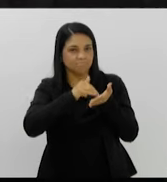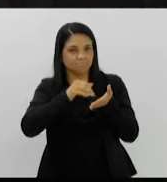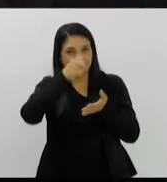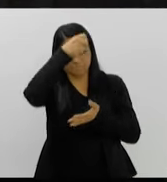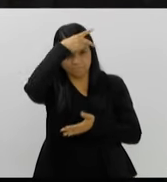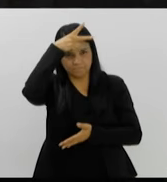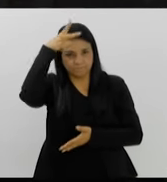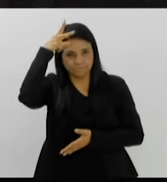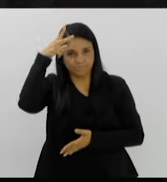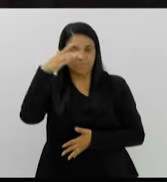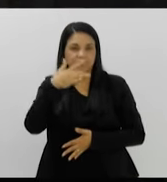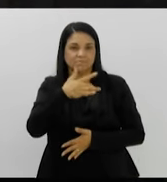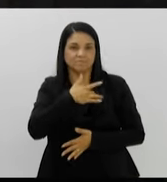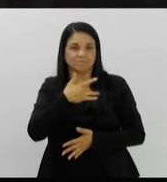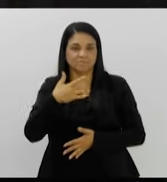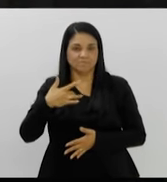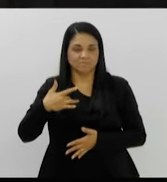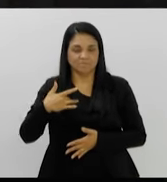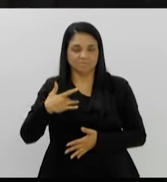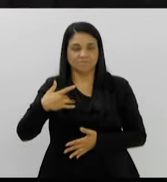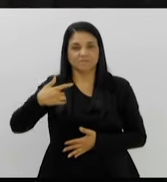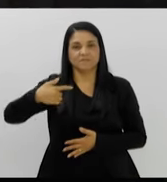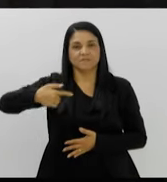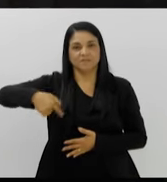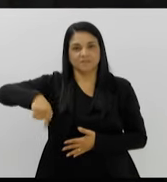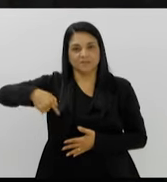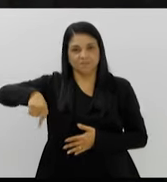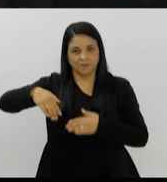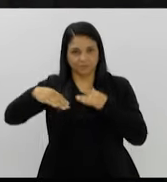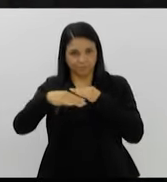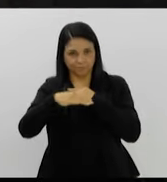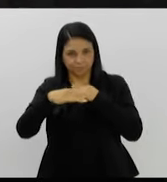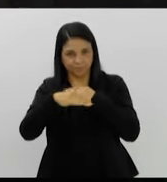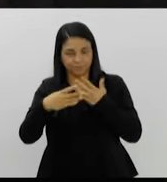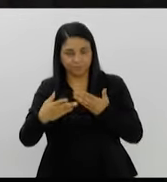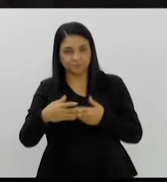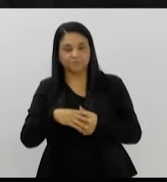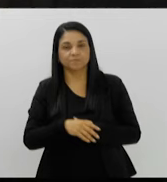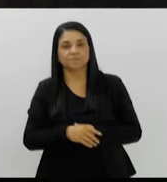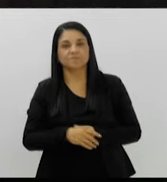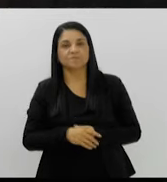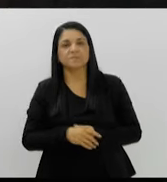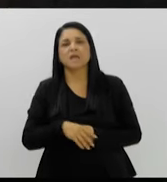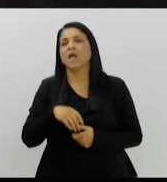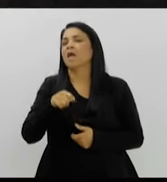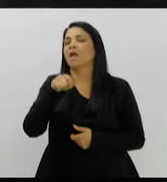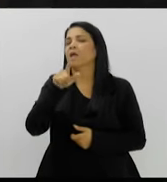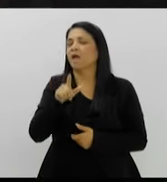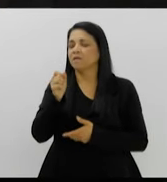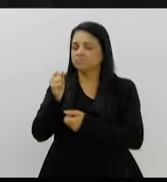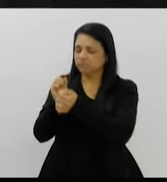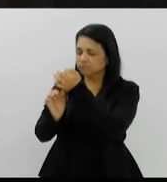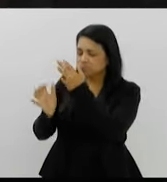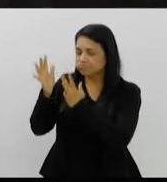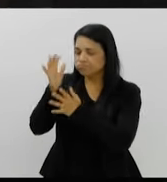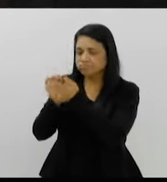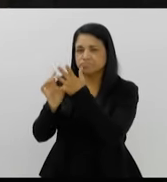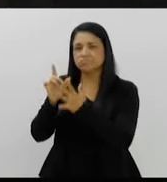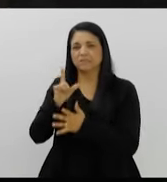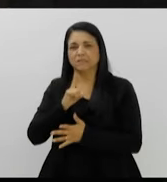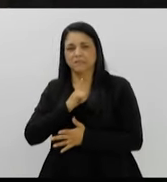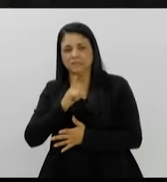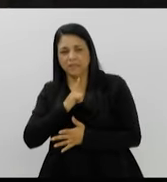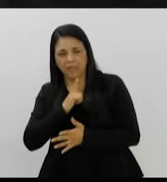de Saúde de Queimados quem nunca ouviu falar ou tem